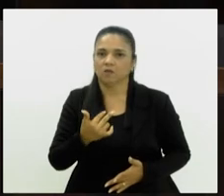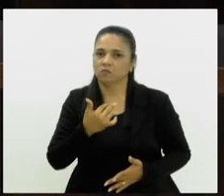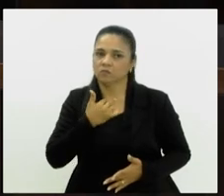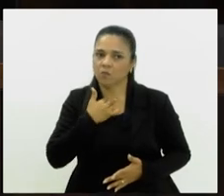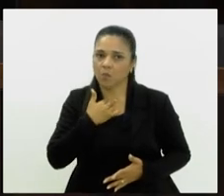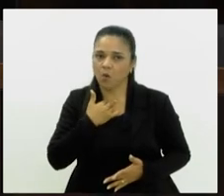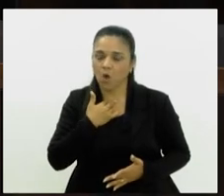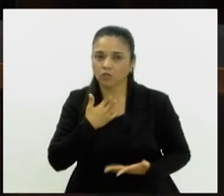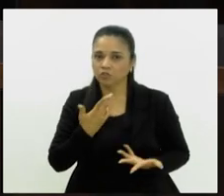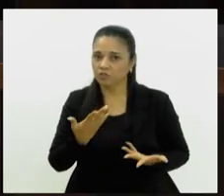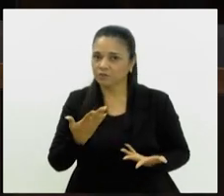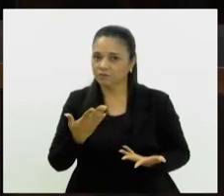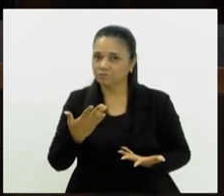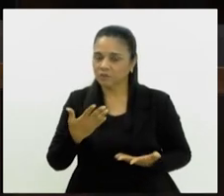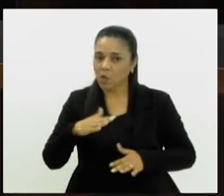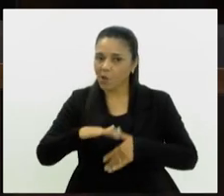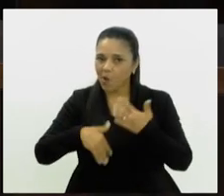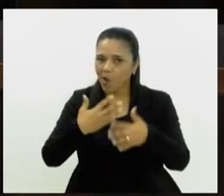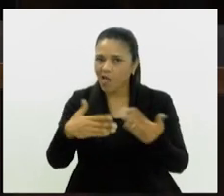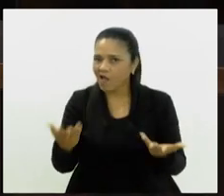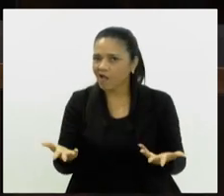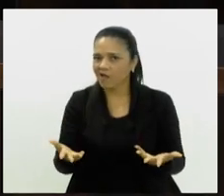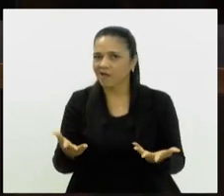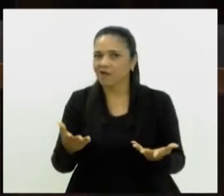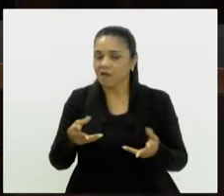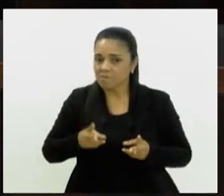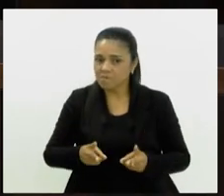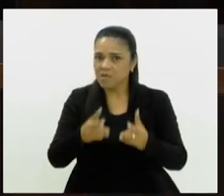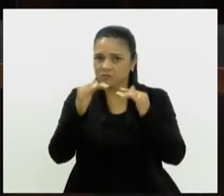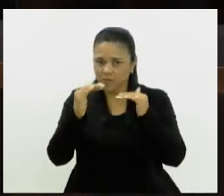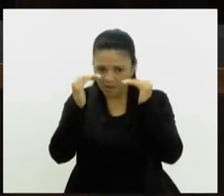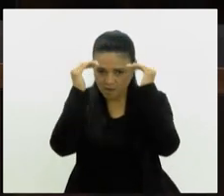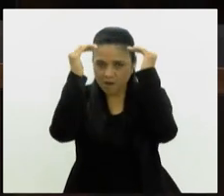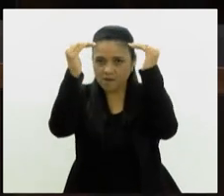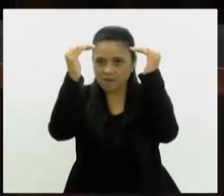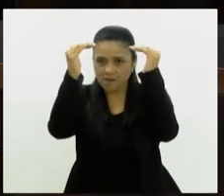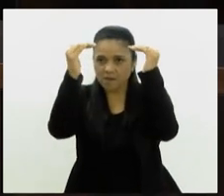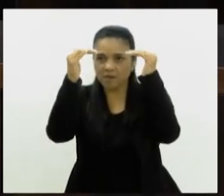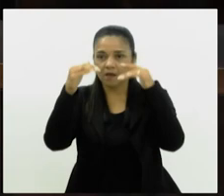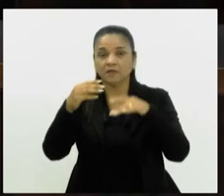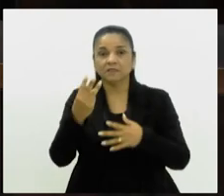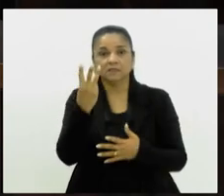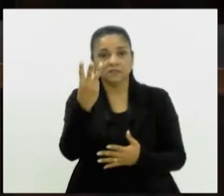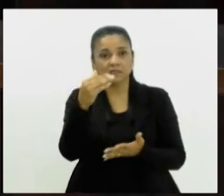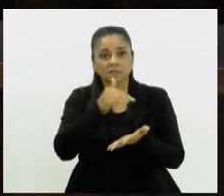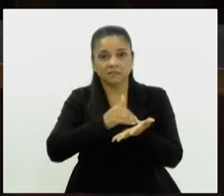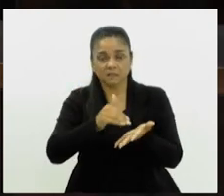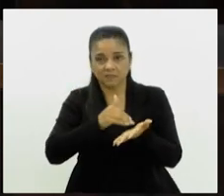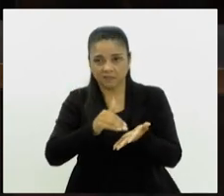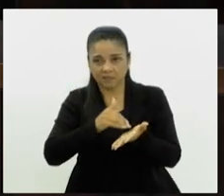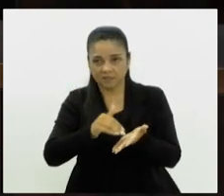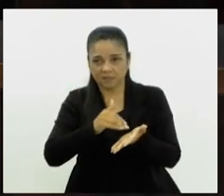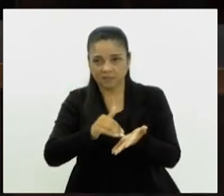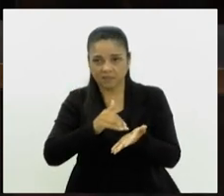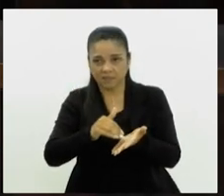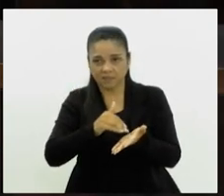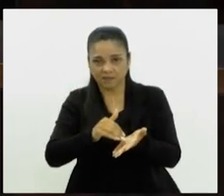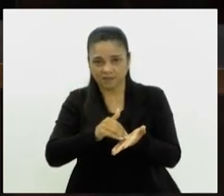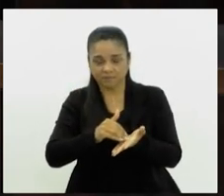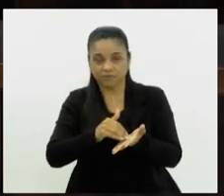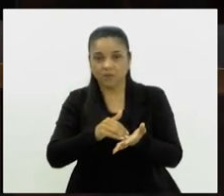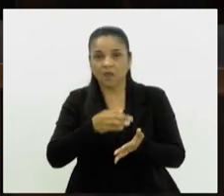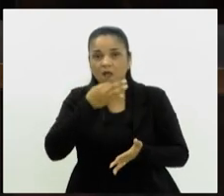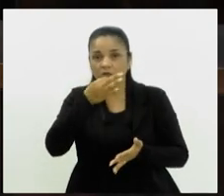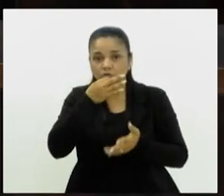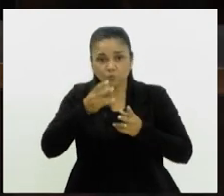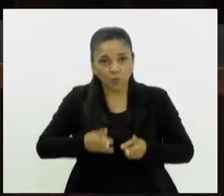nós continuamos na mesma hierarquia com três secretarias que tratam do mesmo assunto que é a segurança pública,